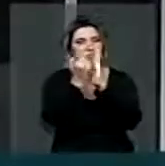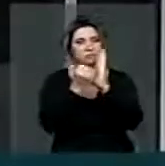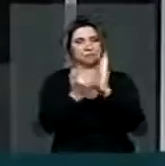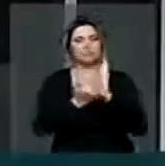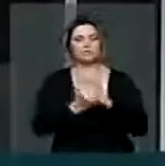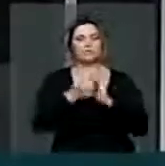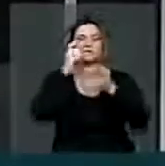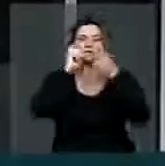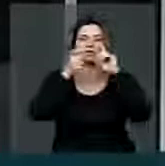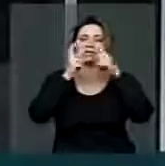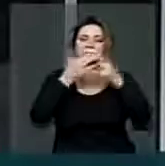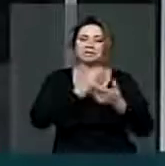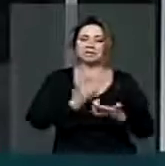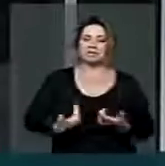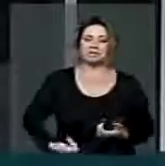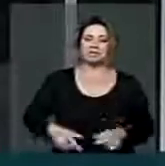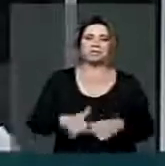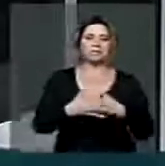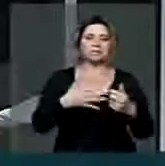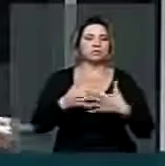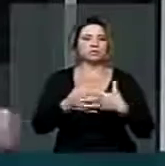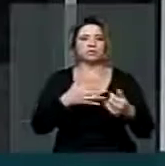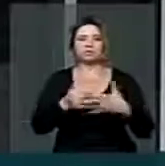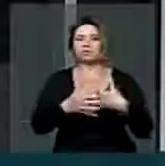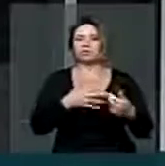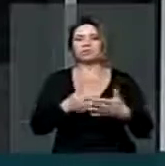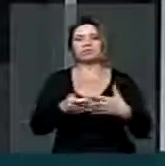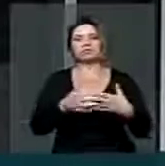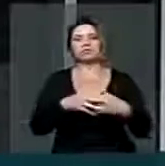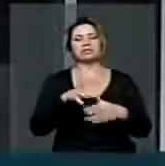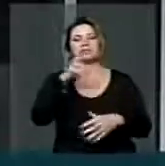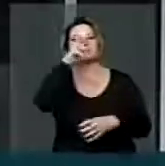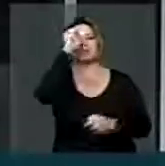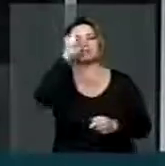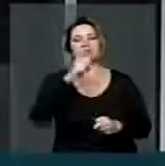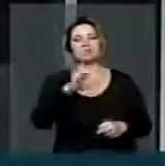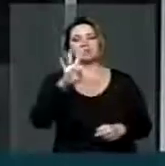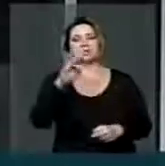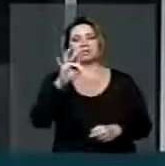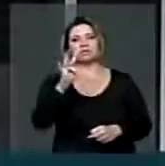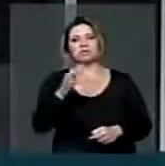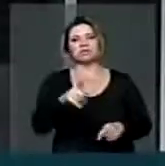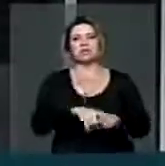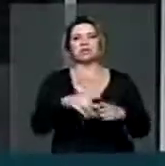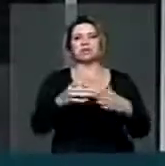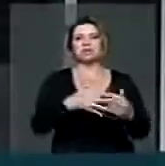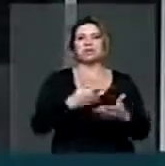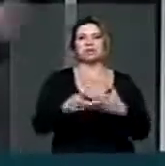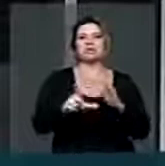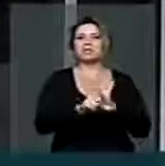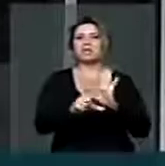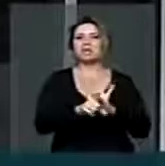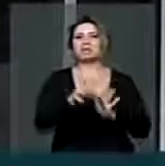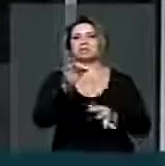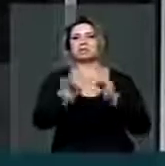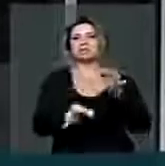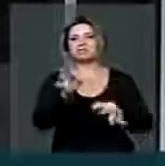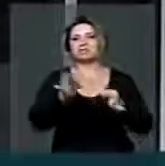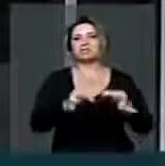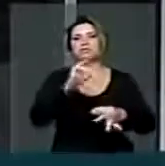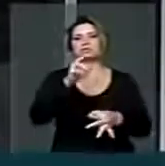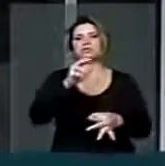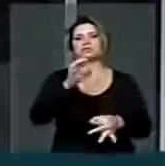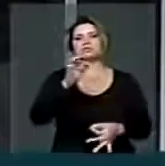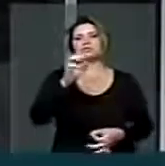administração pública, independente do poder no qual estejam vinculados. É isso, senhor presidente,